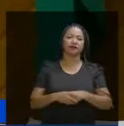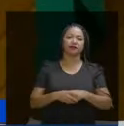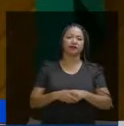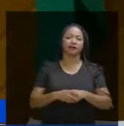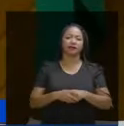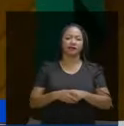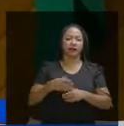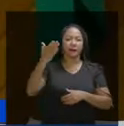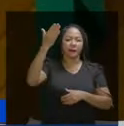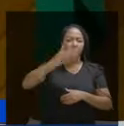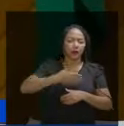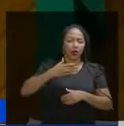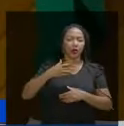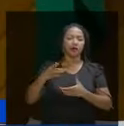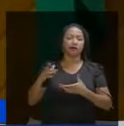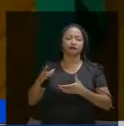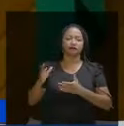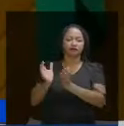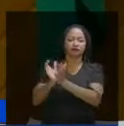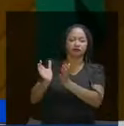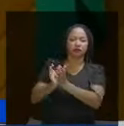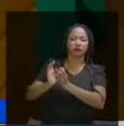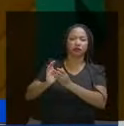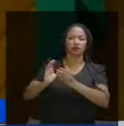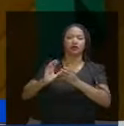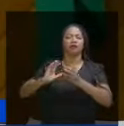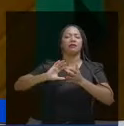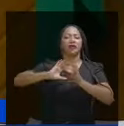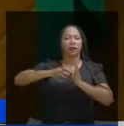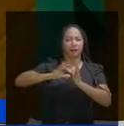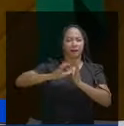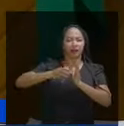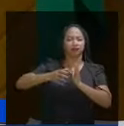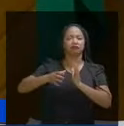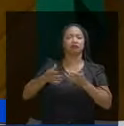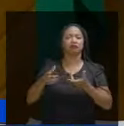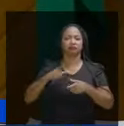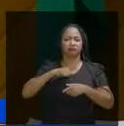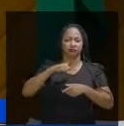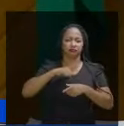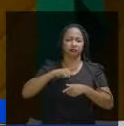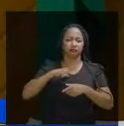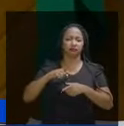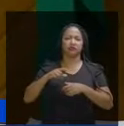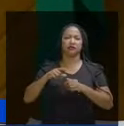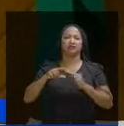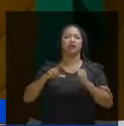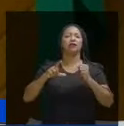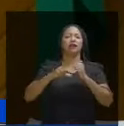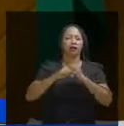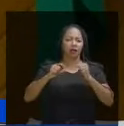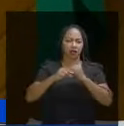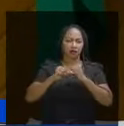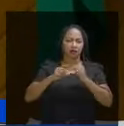de filiação partidária daquele cujo nome não constou da lista de filiados de que trata o artigo 19 da